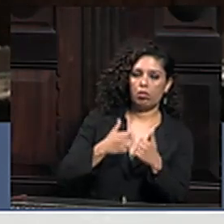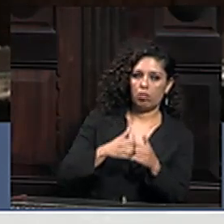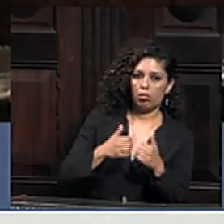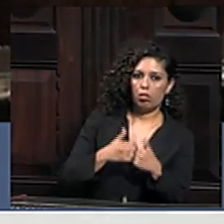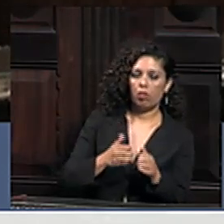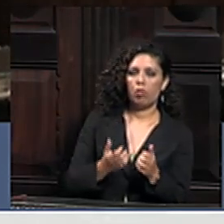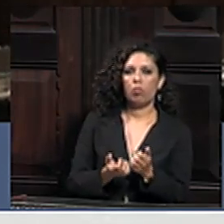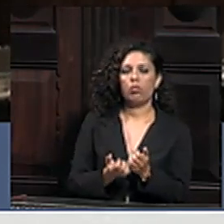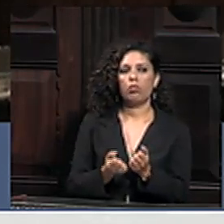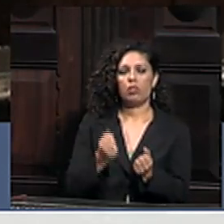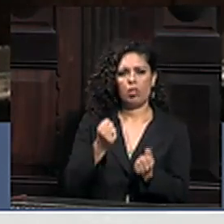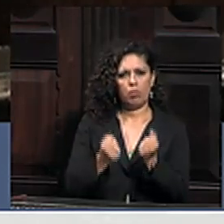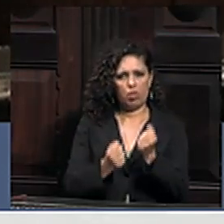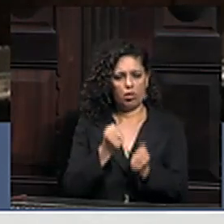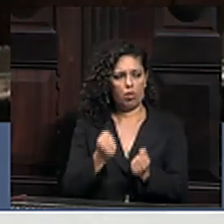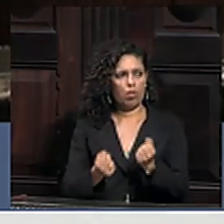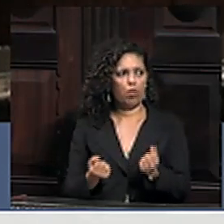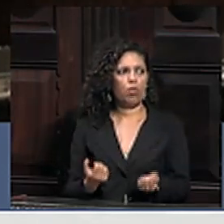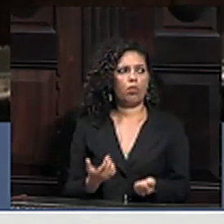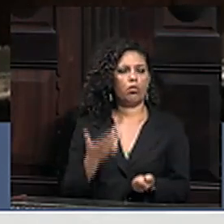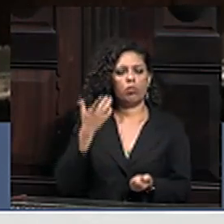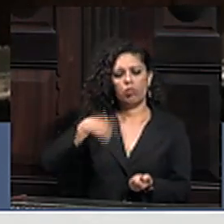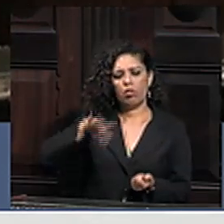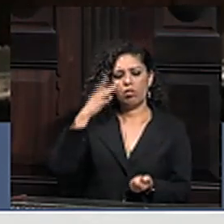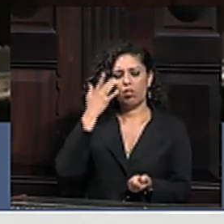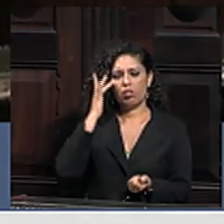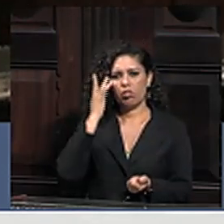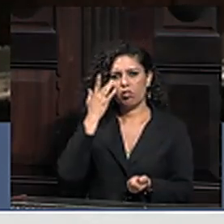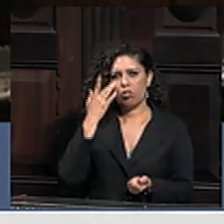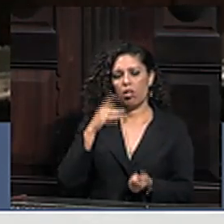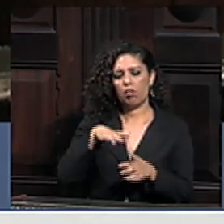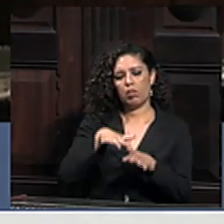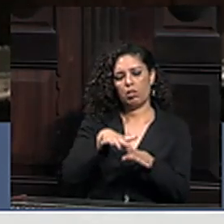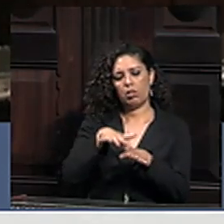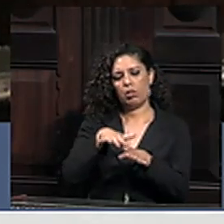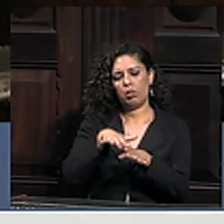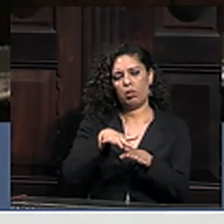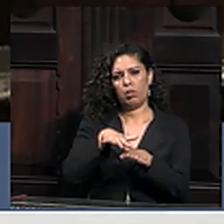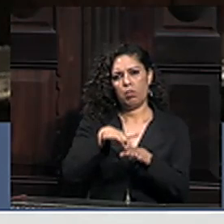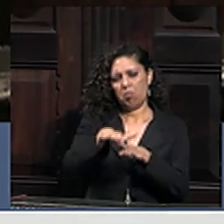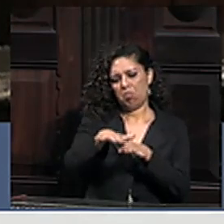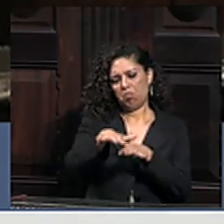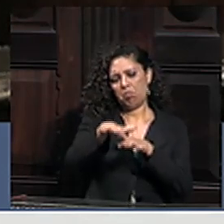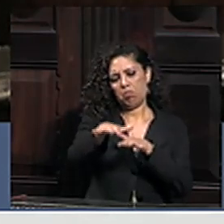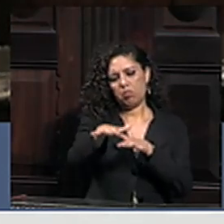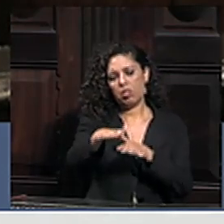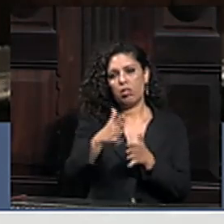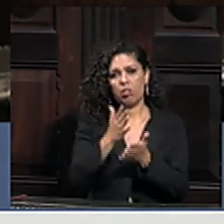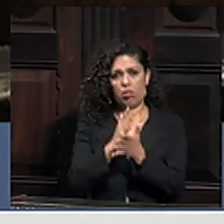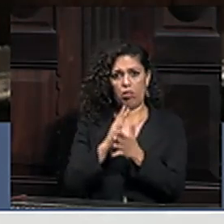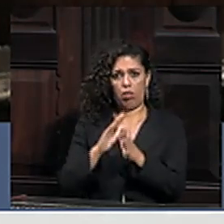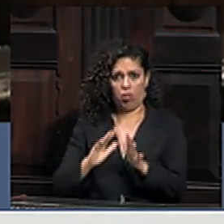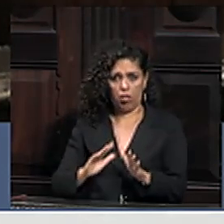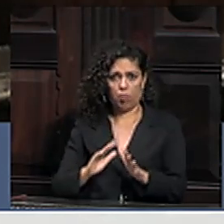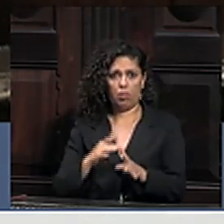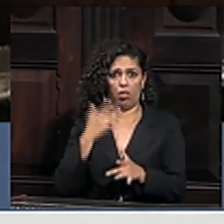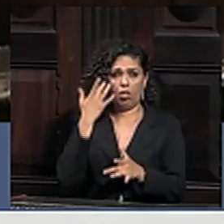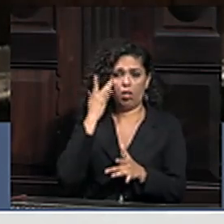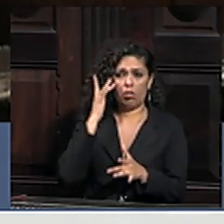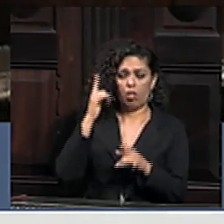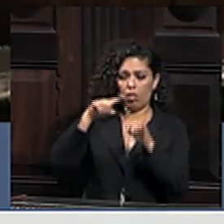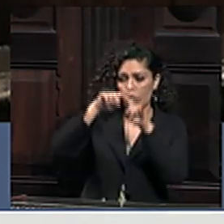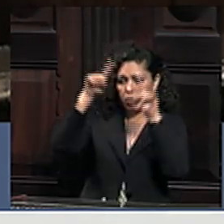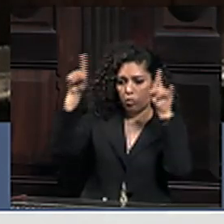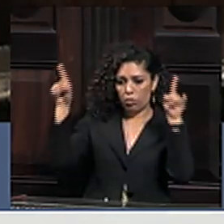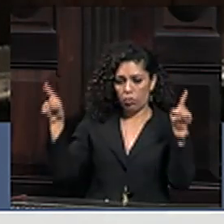desafogando essa Avenida Brasil, melhorando a questão ambiental da poluição. E quero dizer que esse